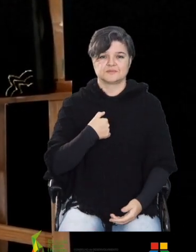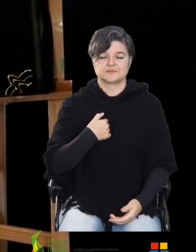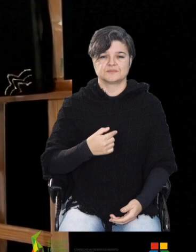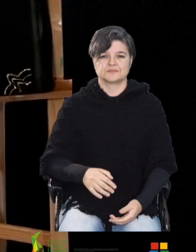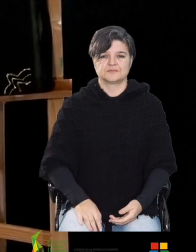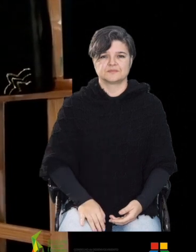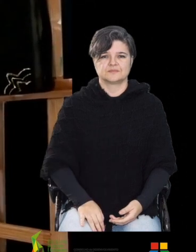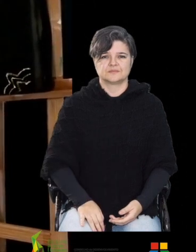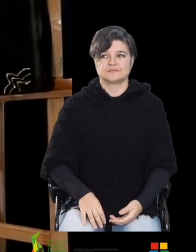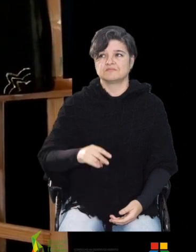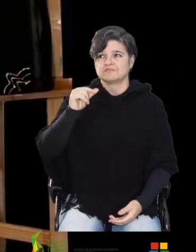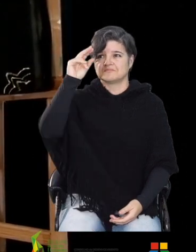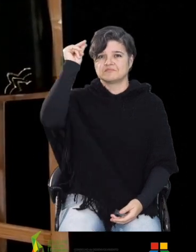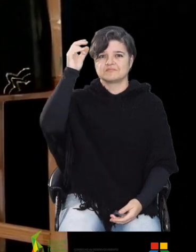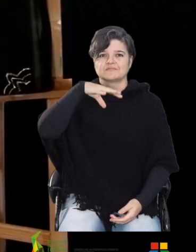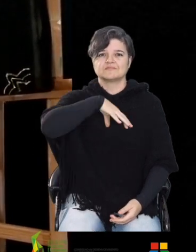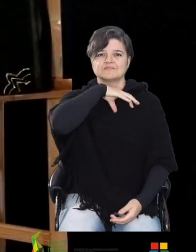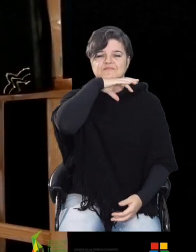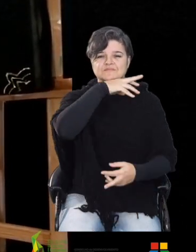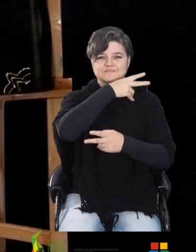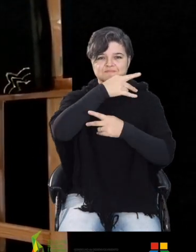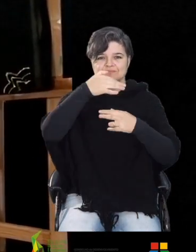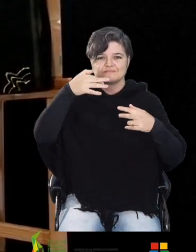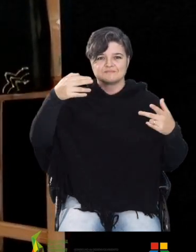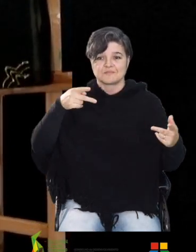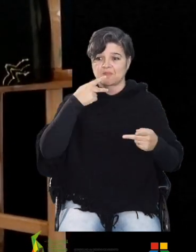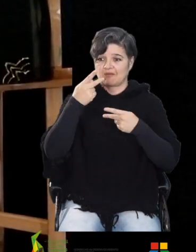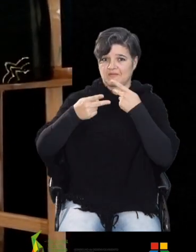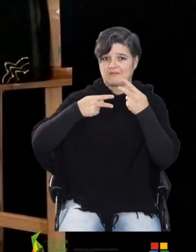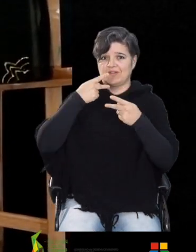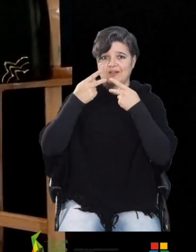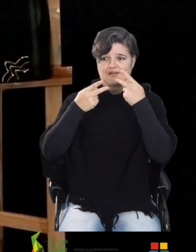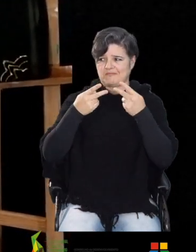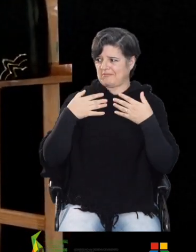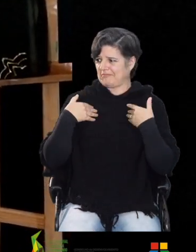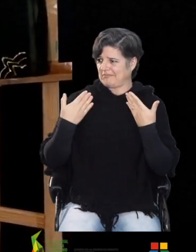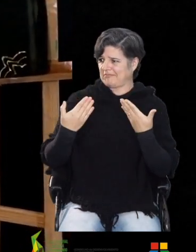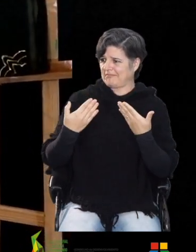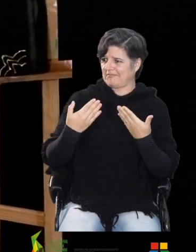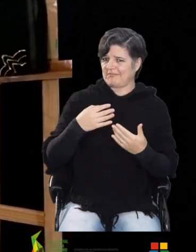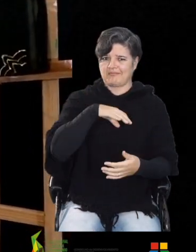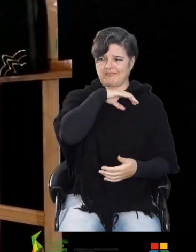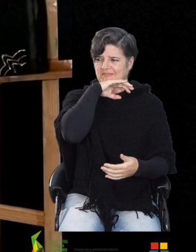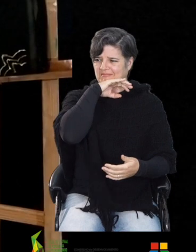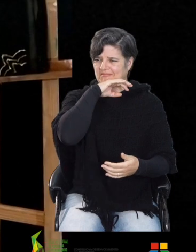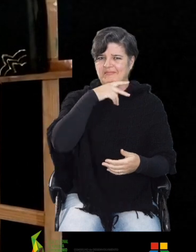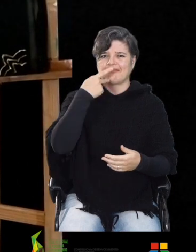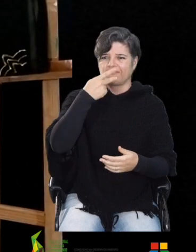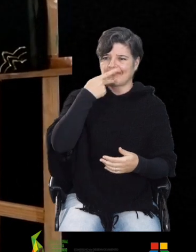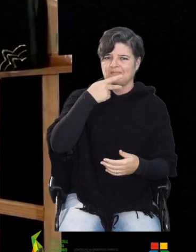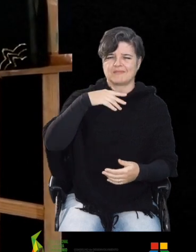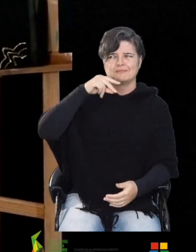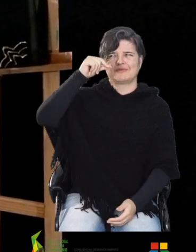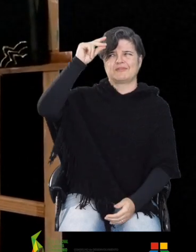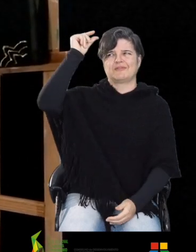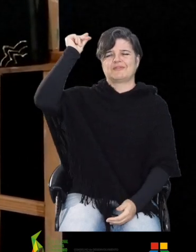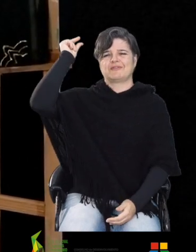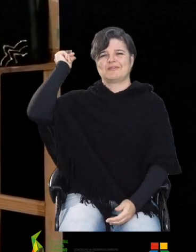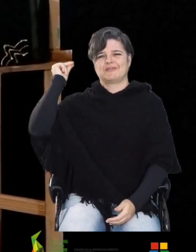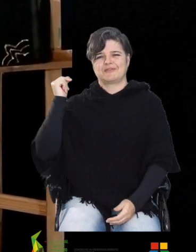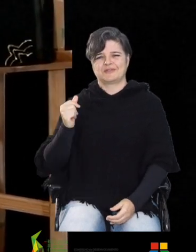tempo em que os animais ainda falavam há muitos e muitos anos